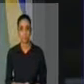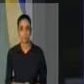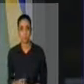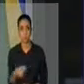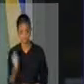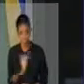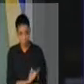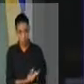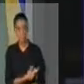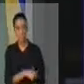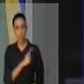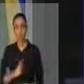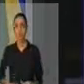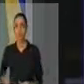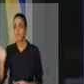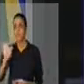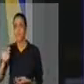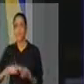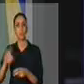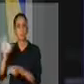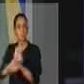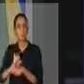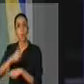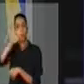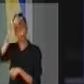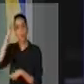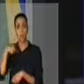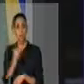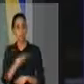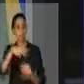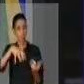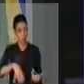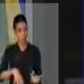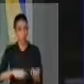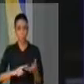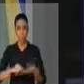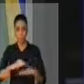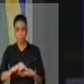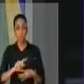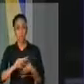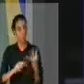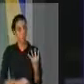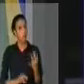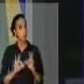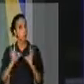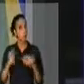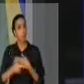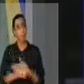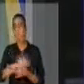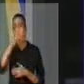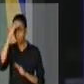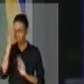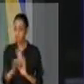do governo federal, governo estadual e municipal, e nós, o Congresso Nacional, façamos a nossa parte. Por